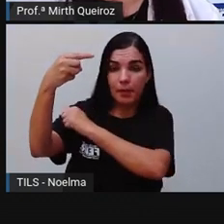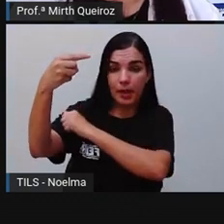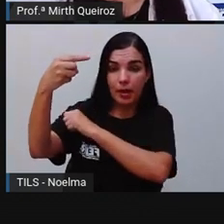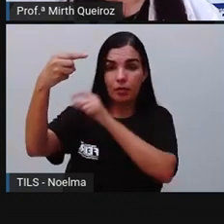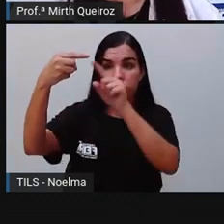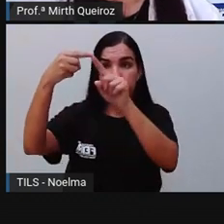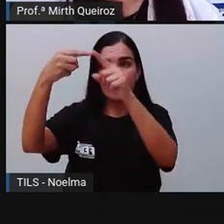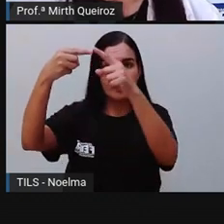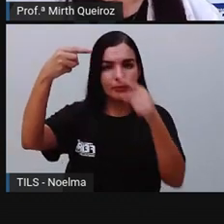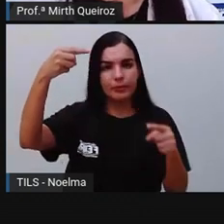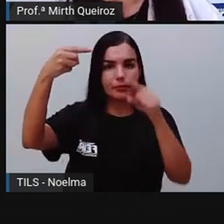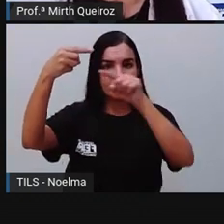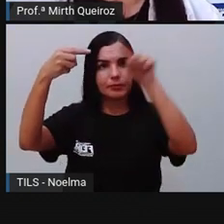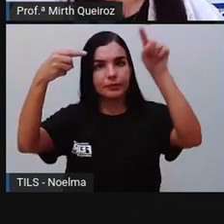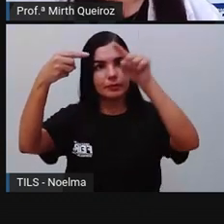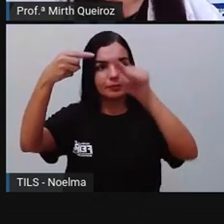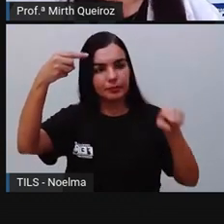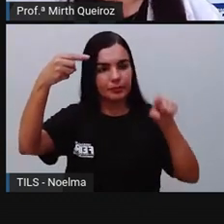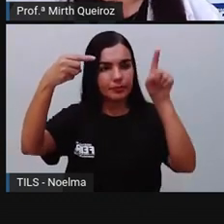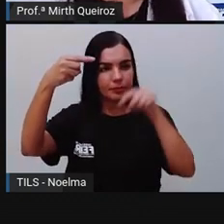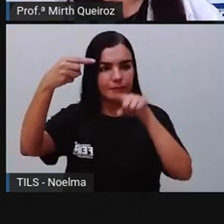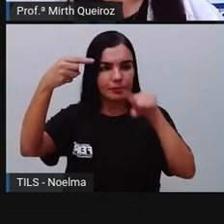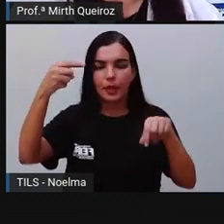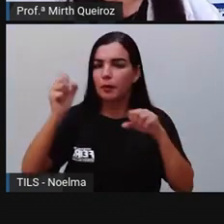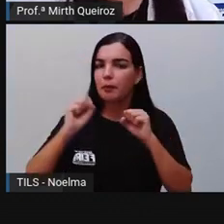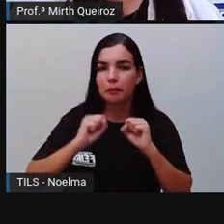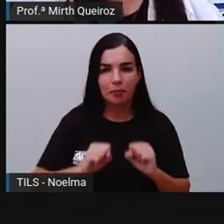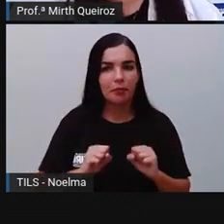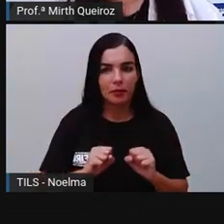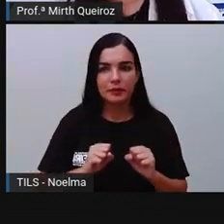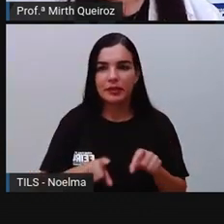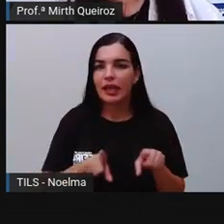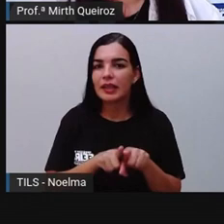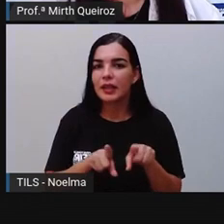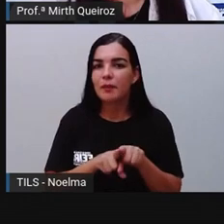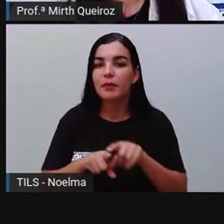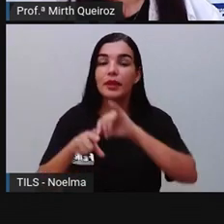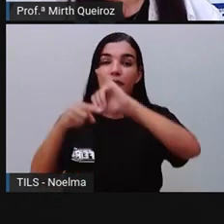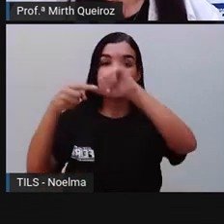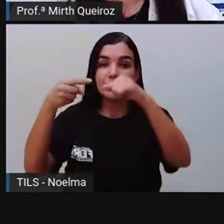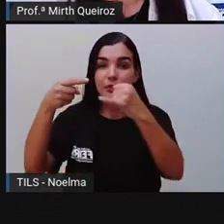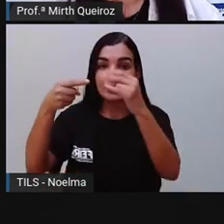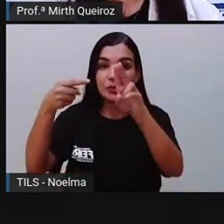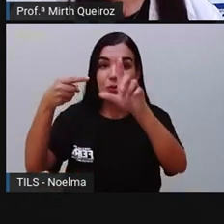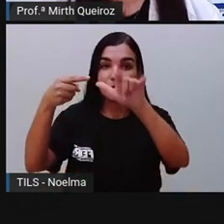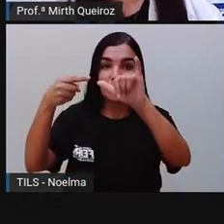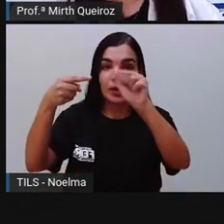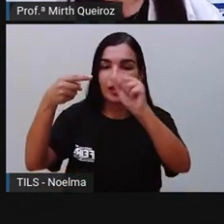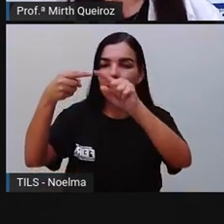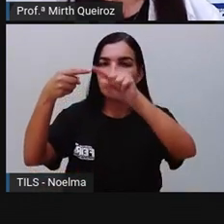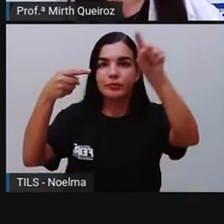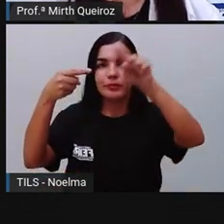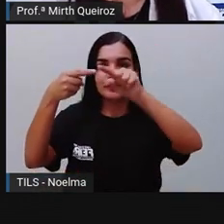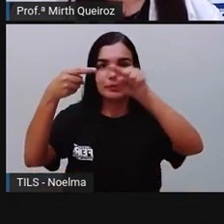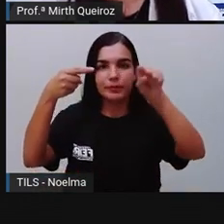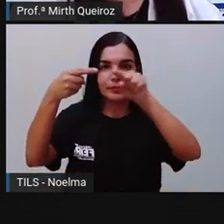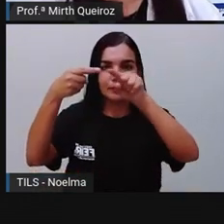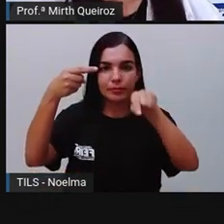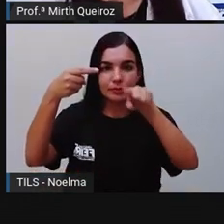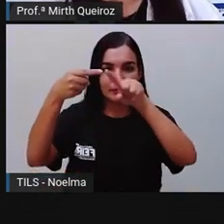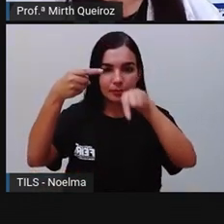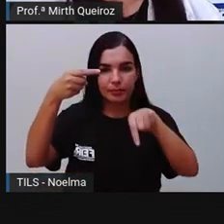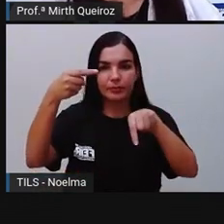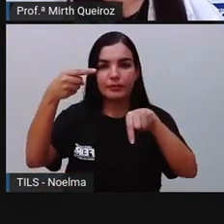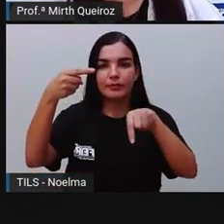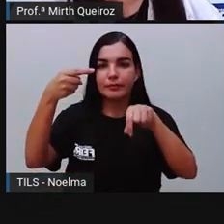com Gabriel, Pedro com Marisa ou Pedro com Ricardo. E posso pegar também Júlia com Fábio, Júlia com Gabriel, Júlia